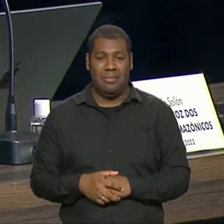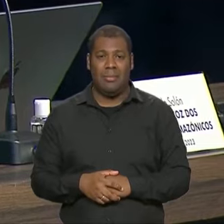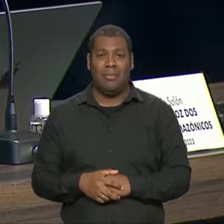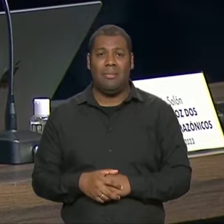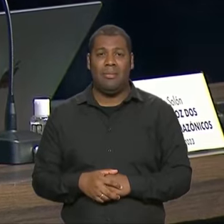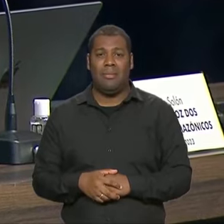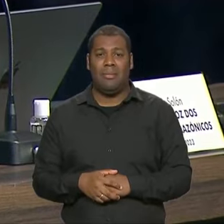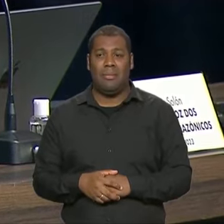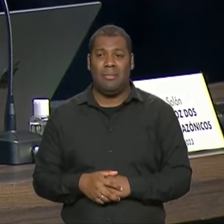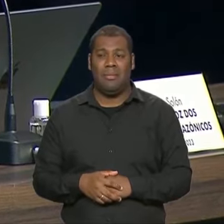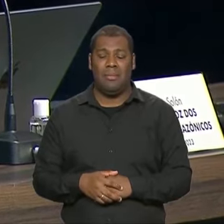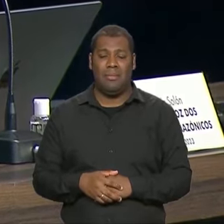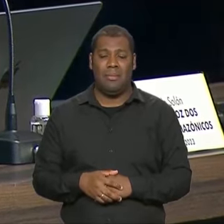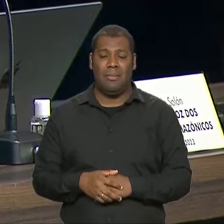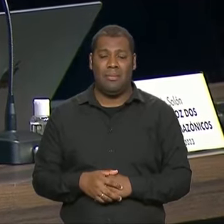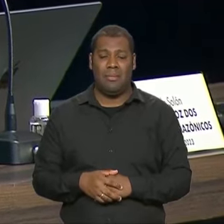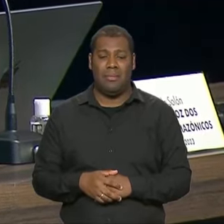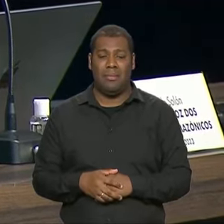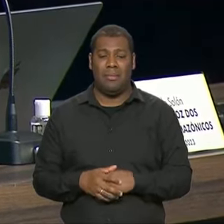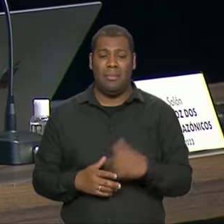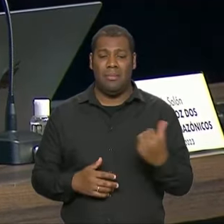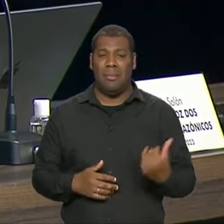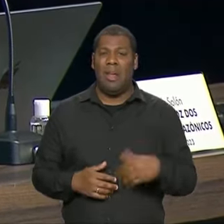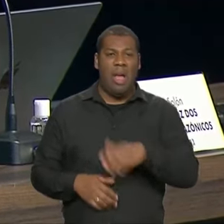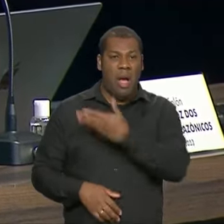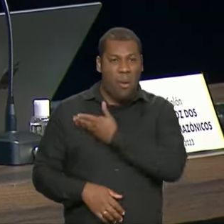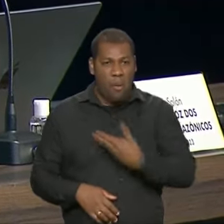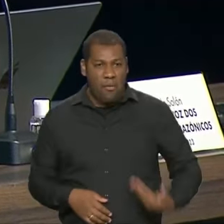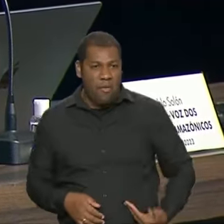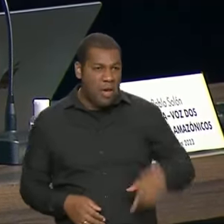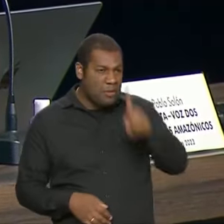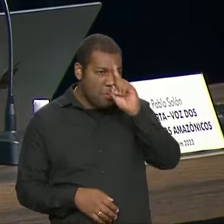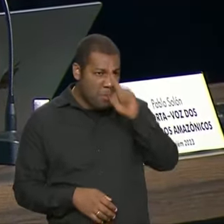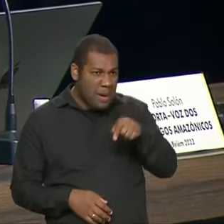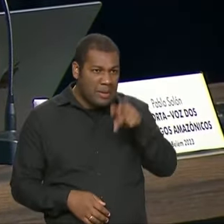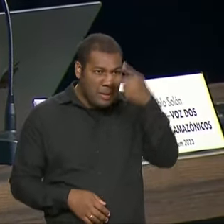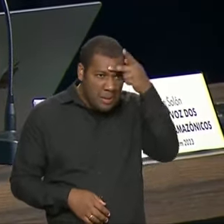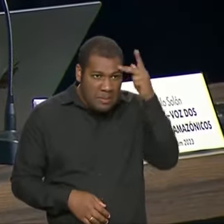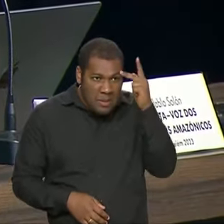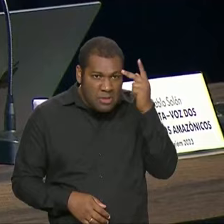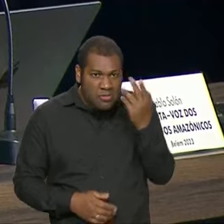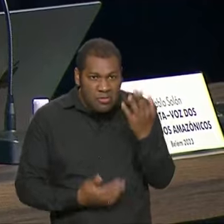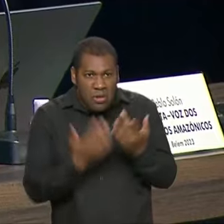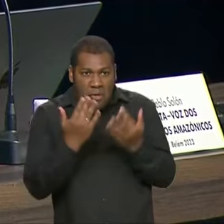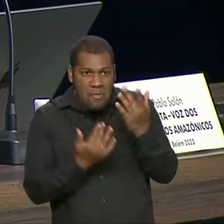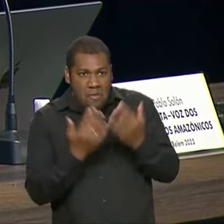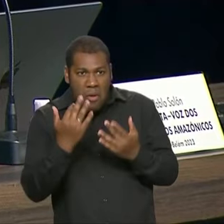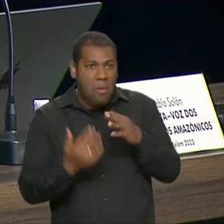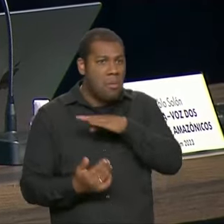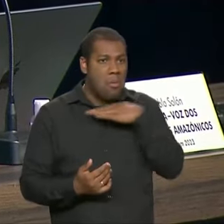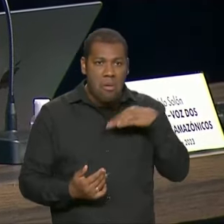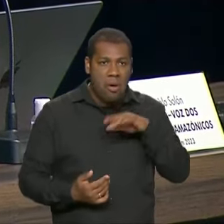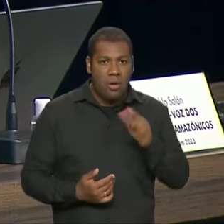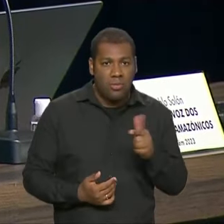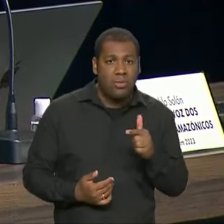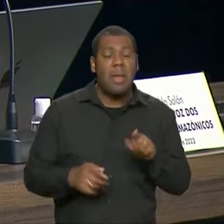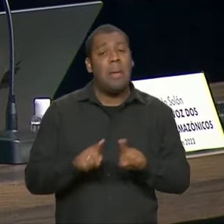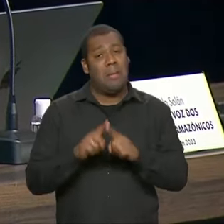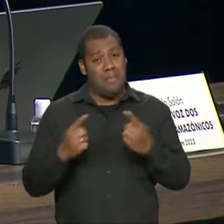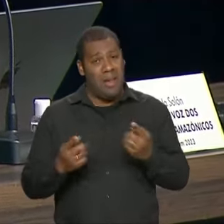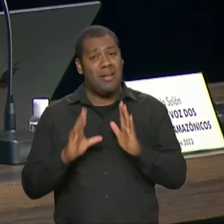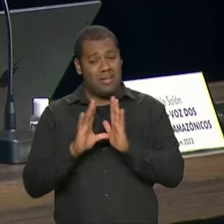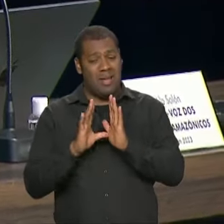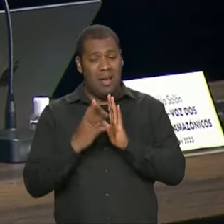permite fornos crematórios para seres humanos. No entanto, na Amazônia, abundam